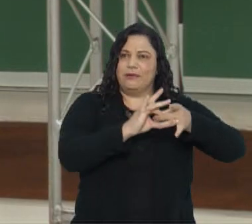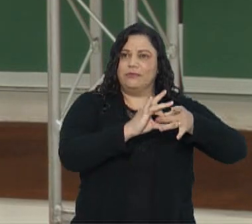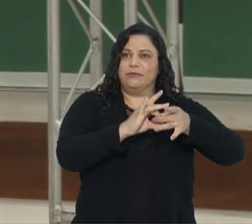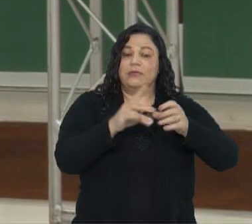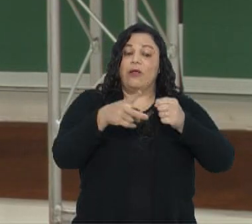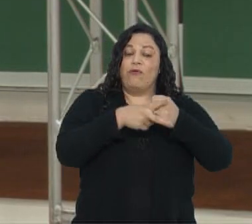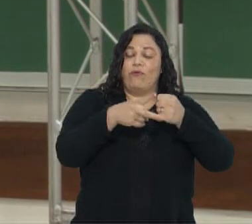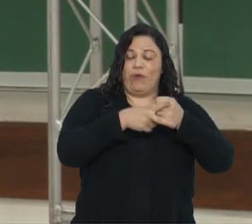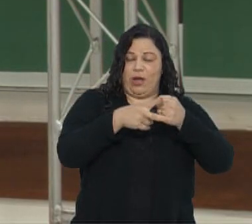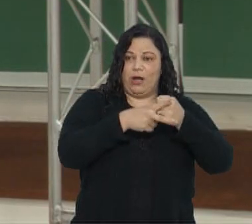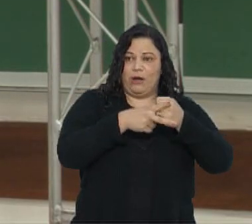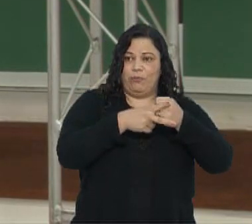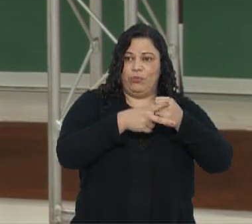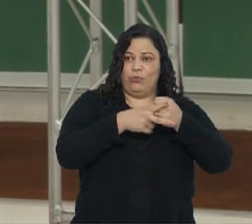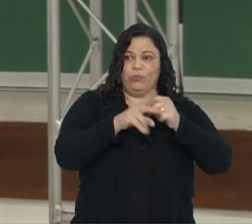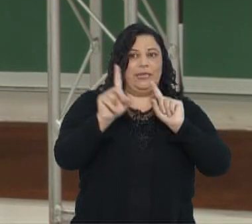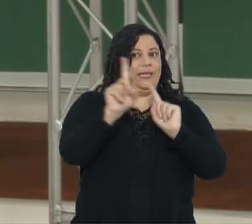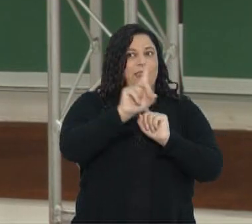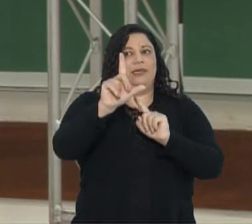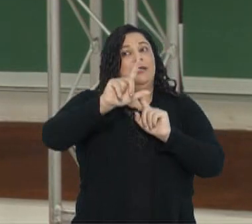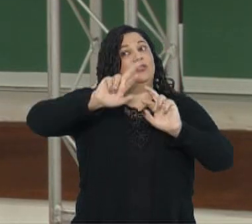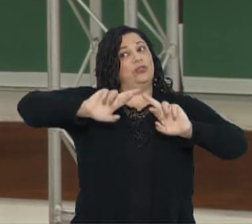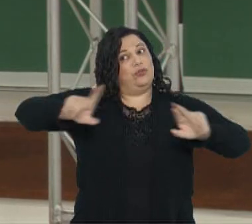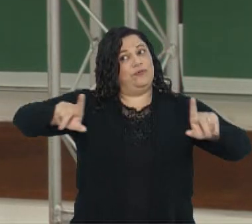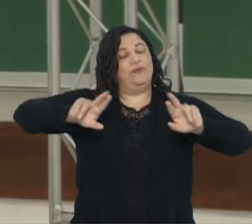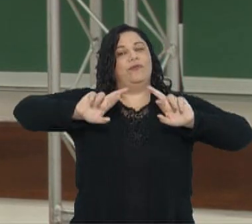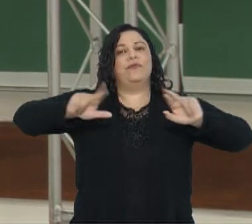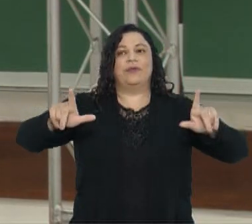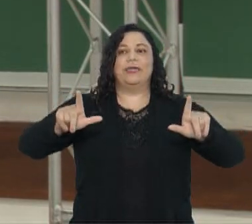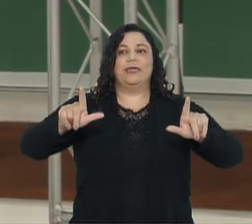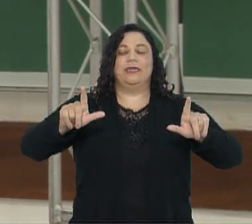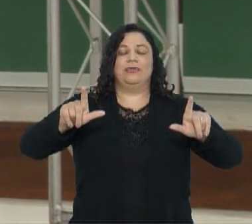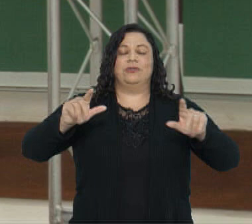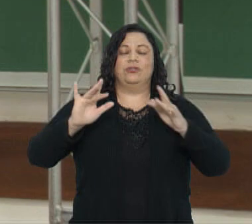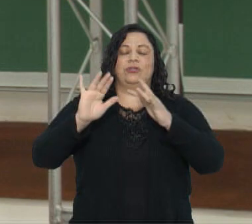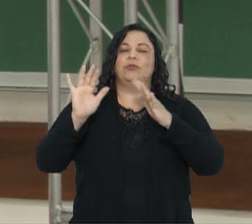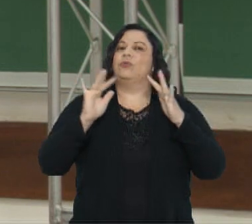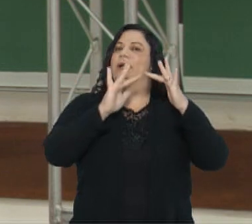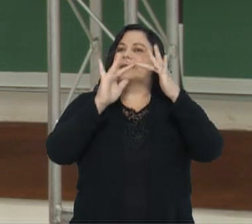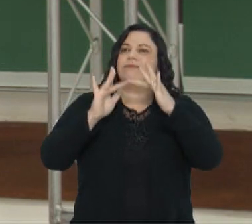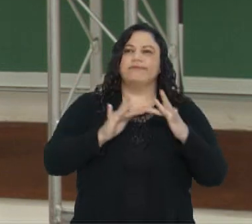não está ligando mais, não é verbo de ligação. Então, ele é núcleo.